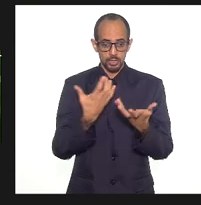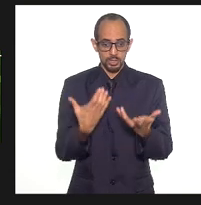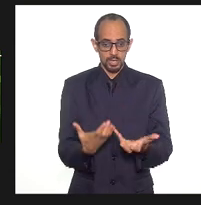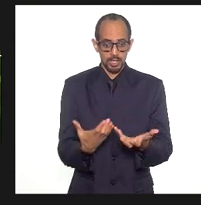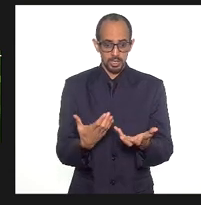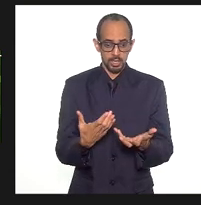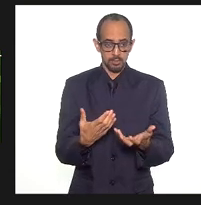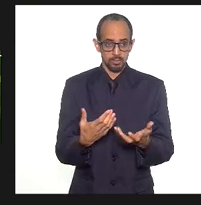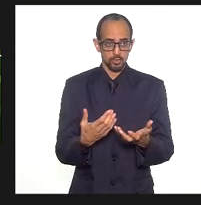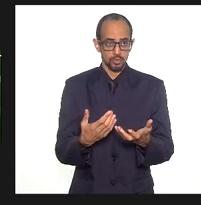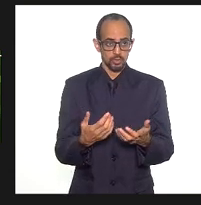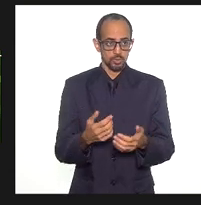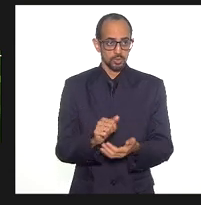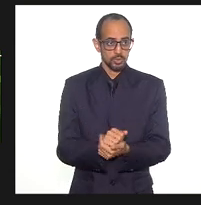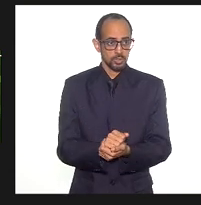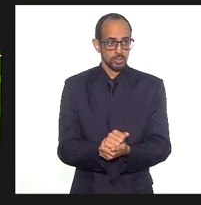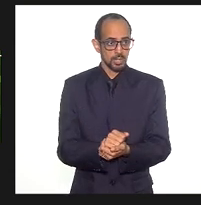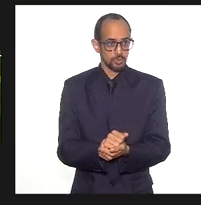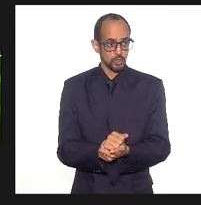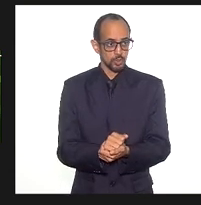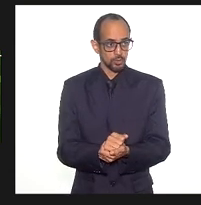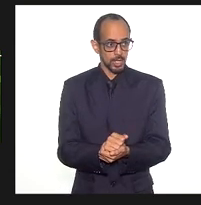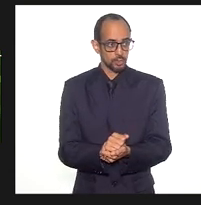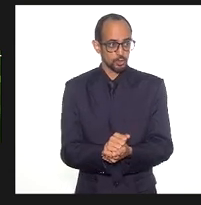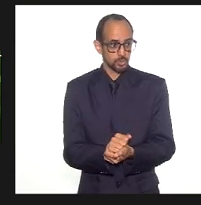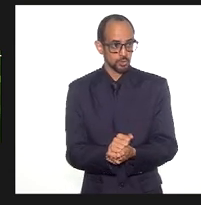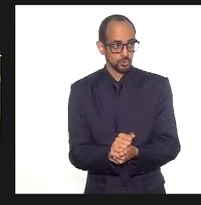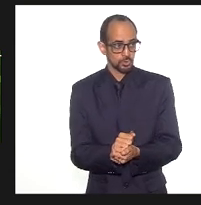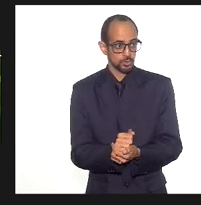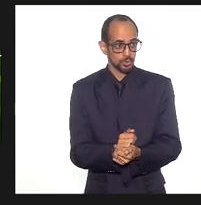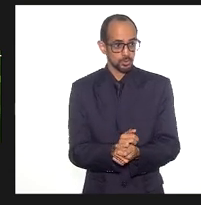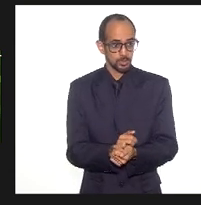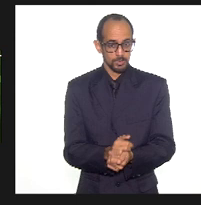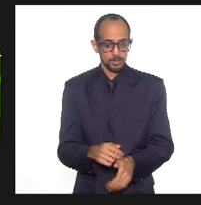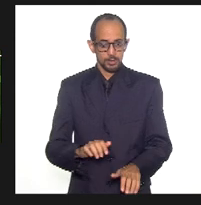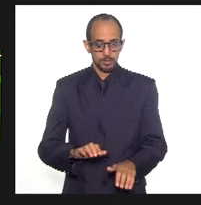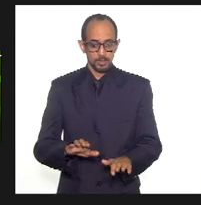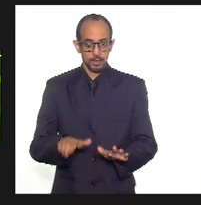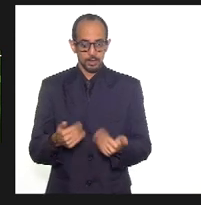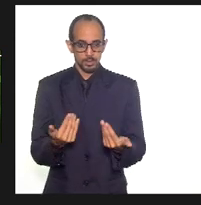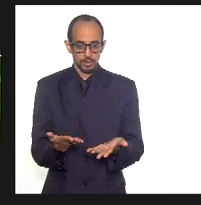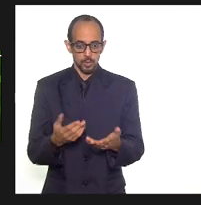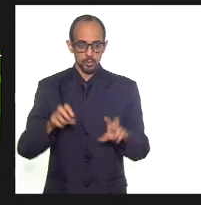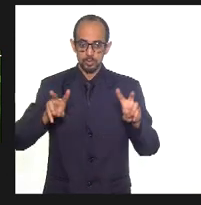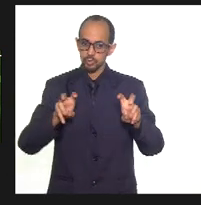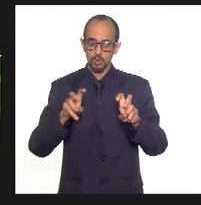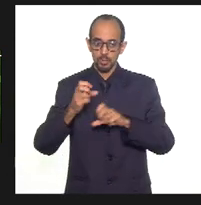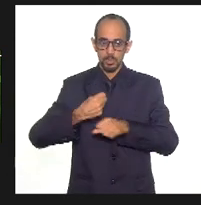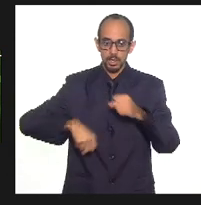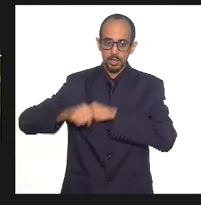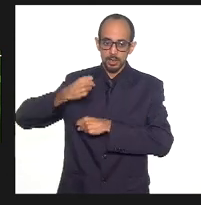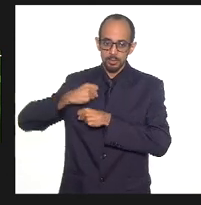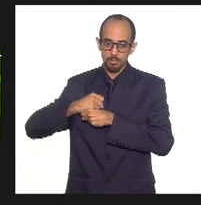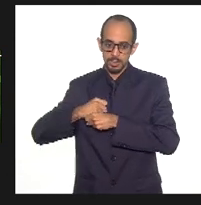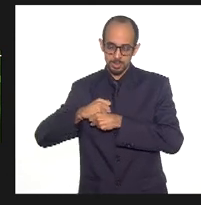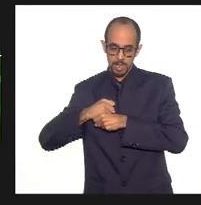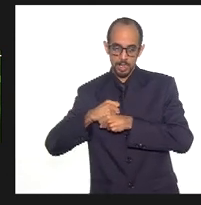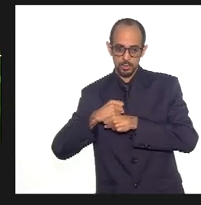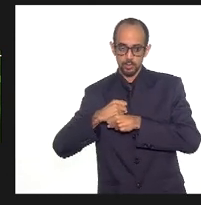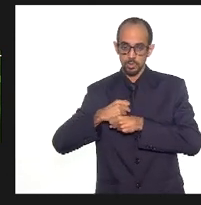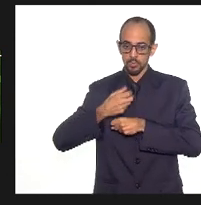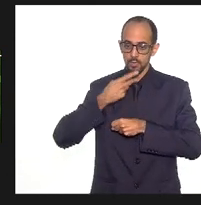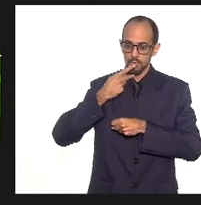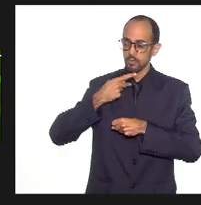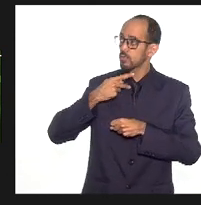e na melhoria do diálogo. Com relação ao passado, foram, e eu vou abordar isso um pouco mais à